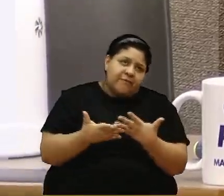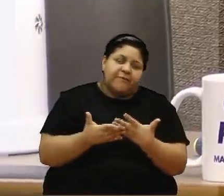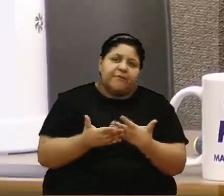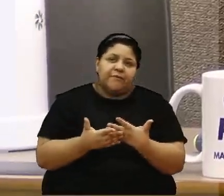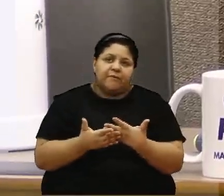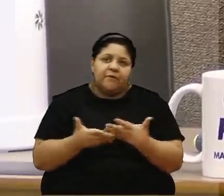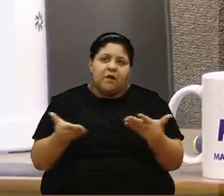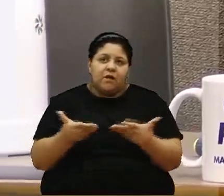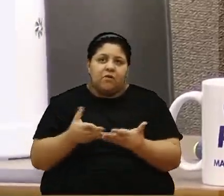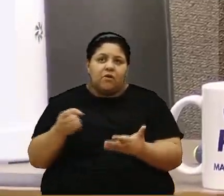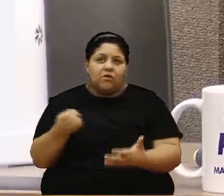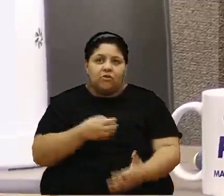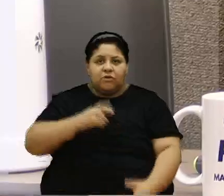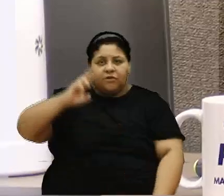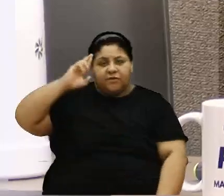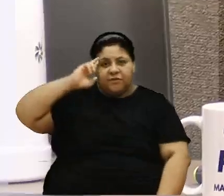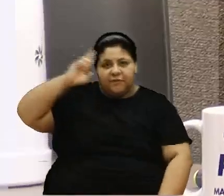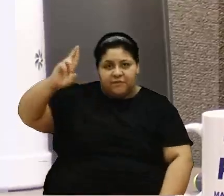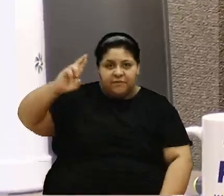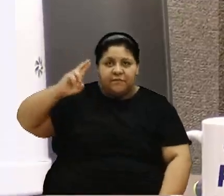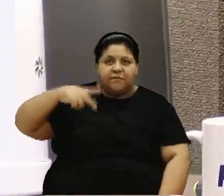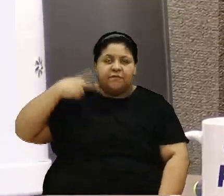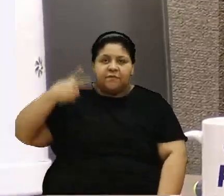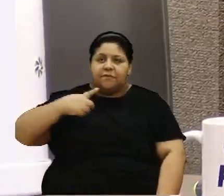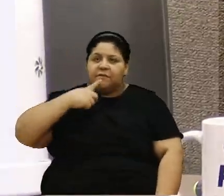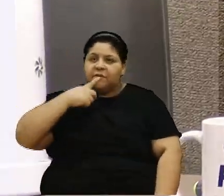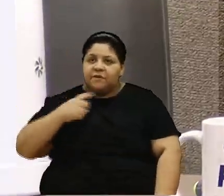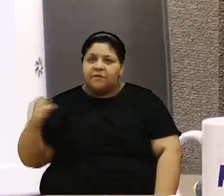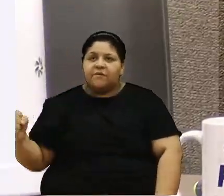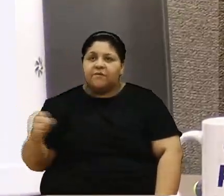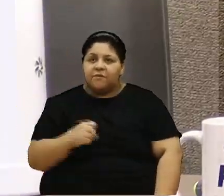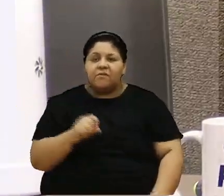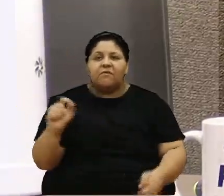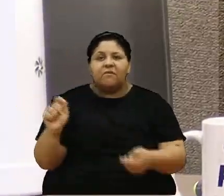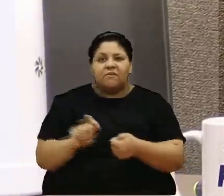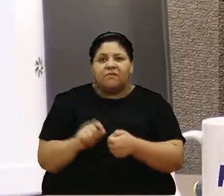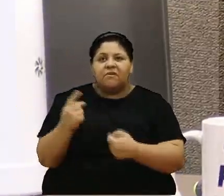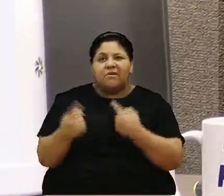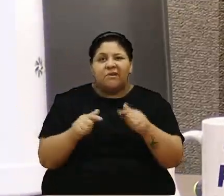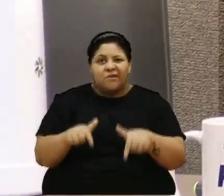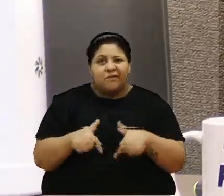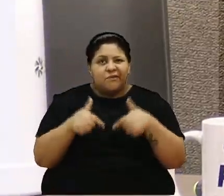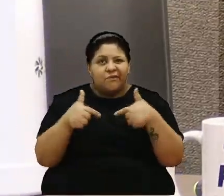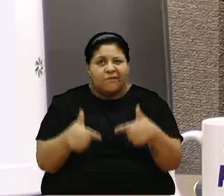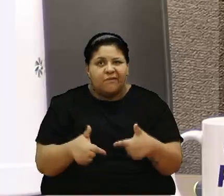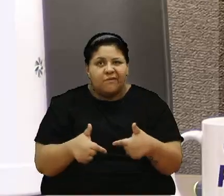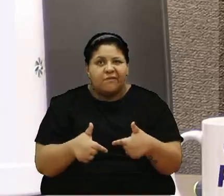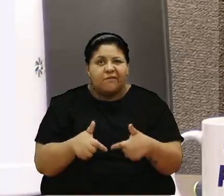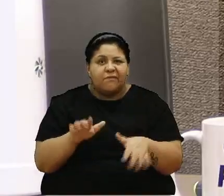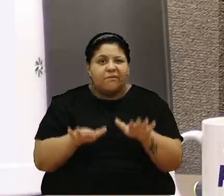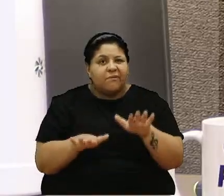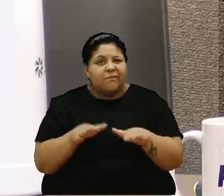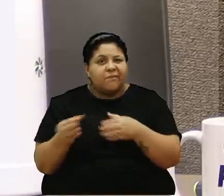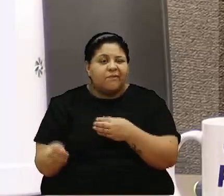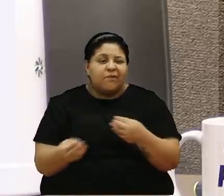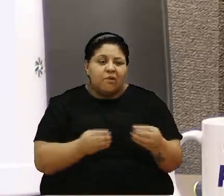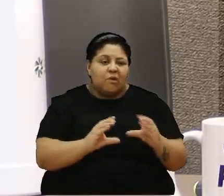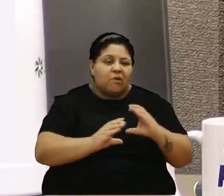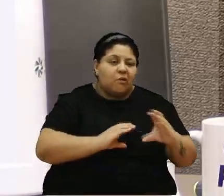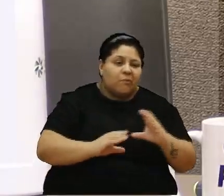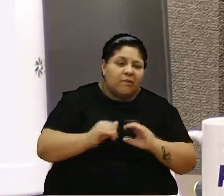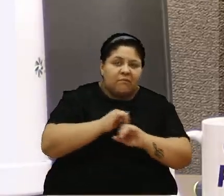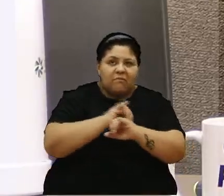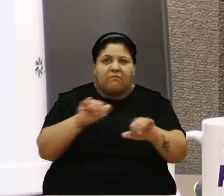nova direção, sob a direção da vereadora Rose Frigerio, possa fazer alguma ação nesse sentido, quem sabe trazer, comunicar,